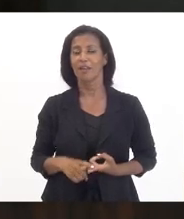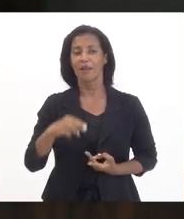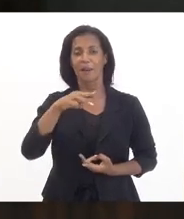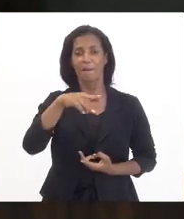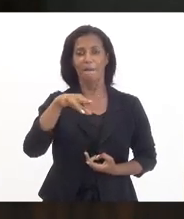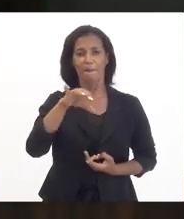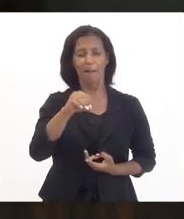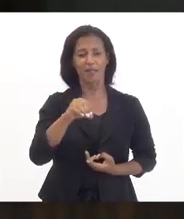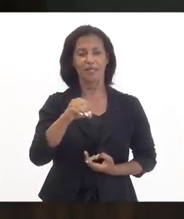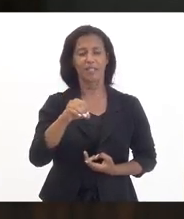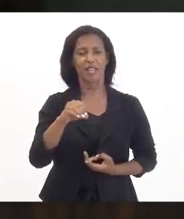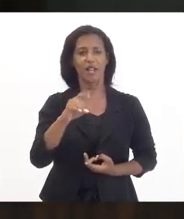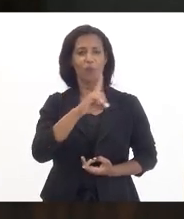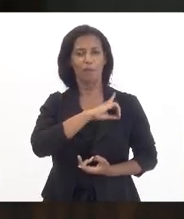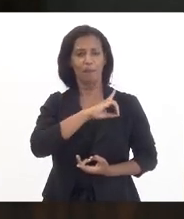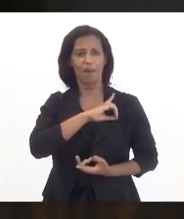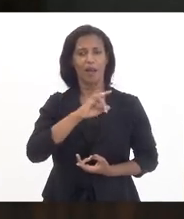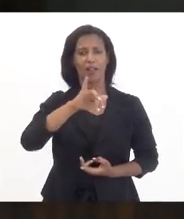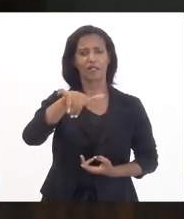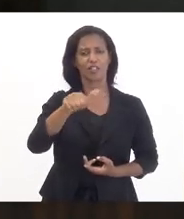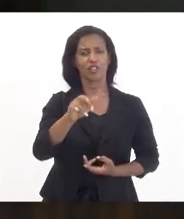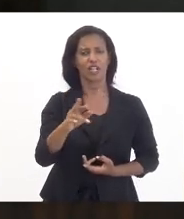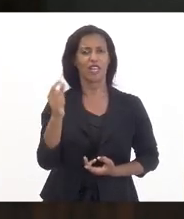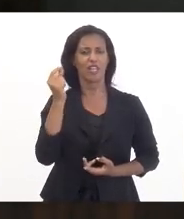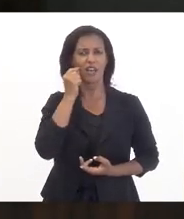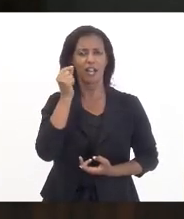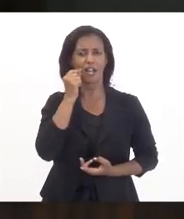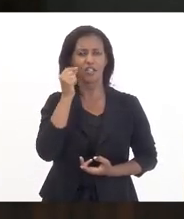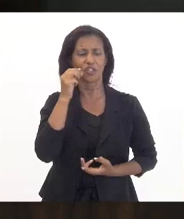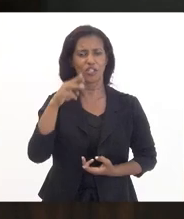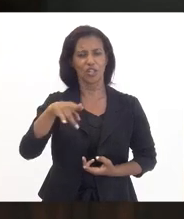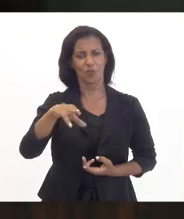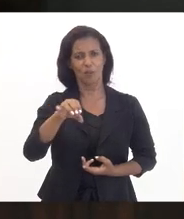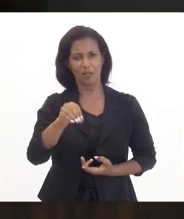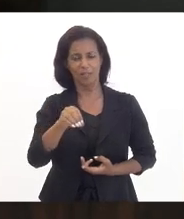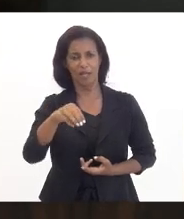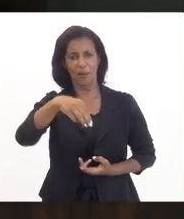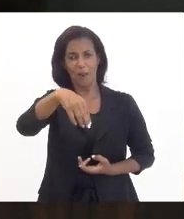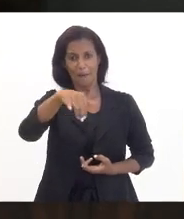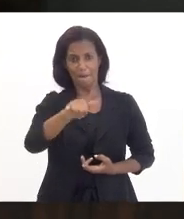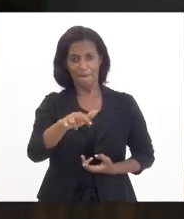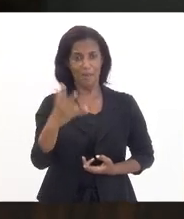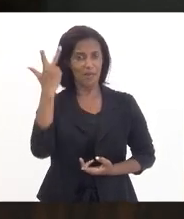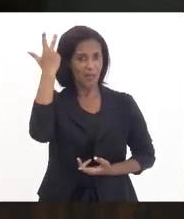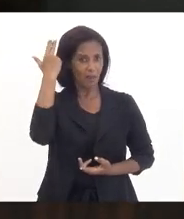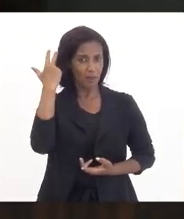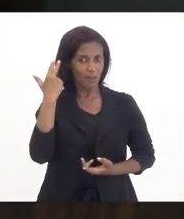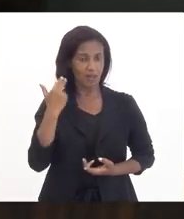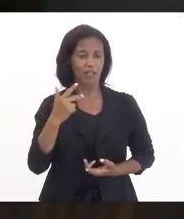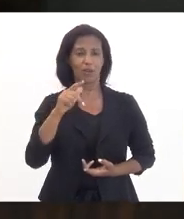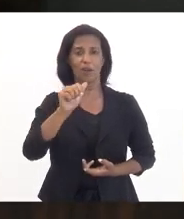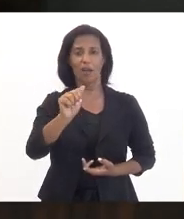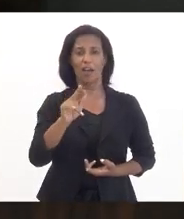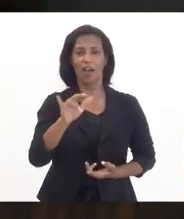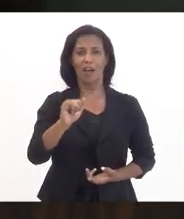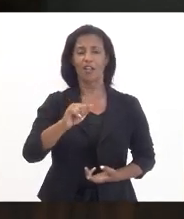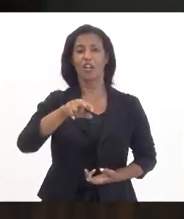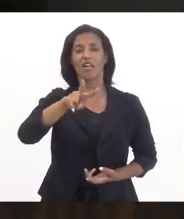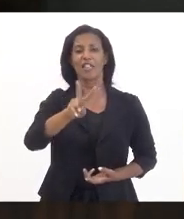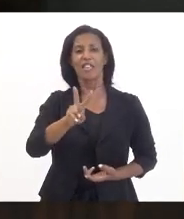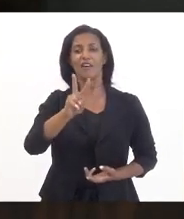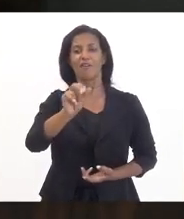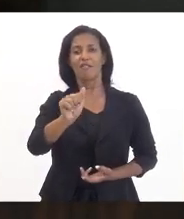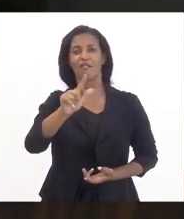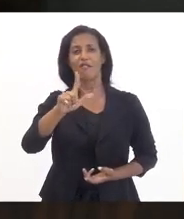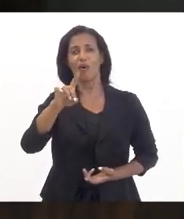Marcelo Dino, Marta Rocha, Jair Bittencourt, Giovanni Ratinho, Márcio Canela, Marcos Miller, Marcelo Cabeleireiro, Átila Nunes, Elton José e Valdeci da